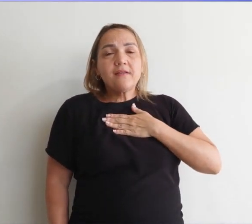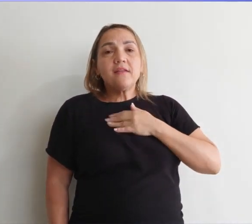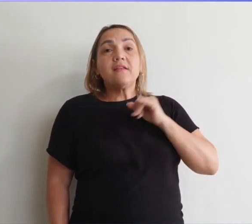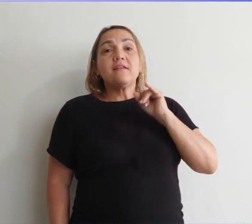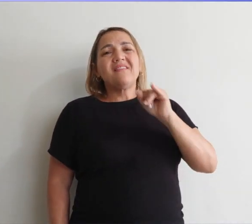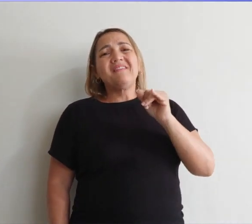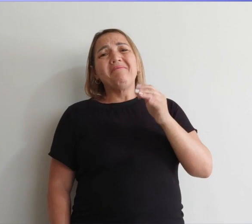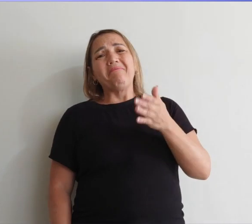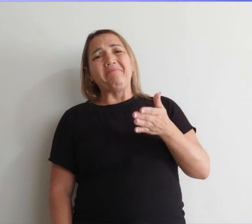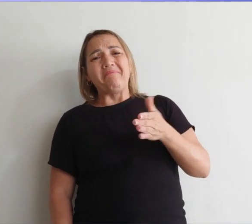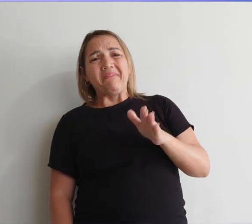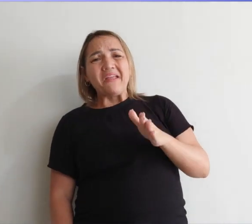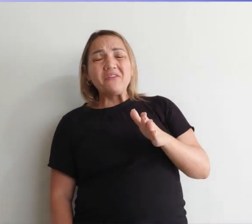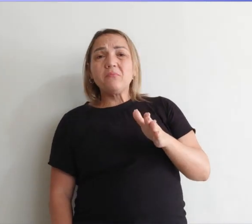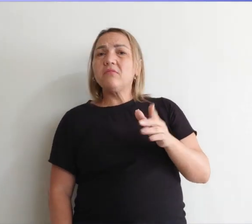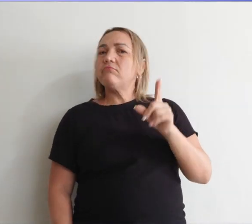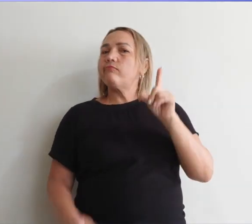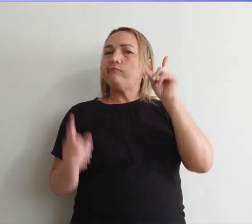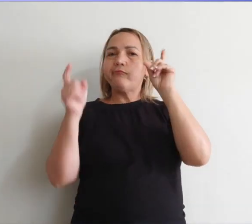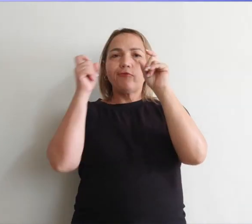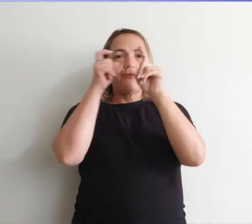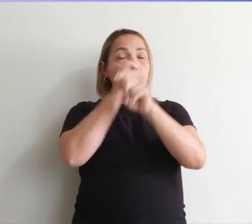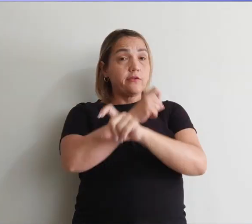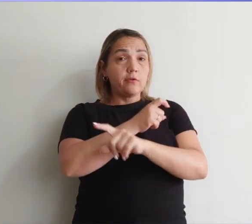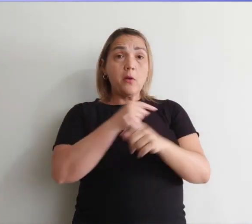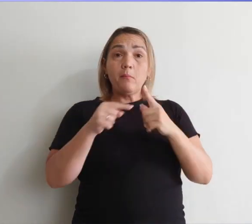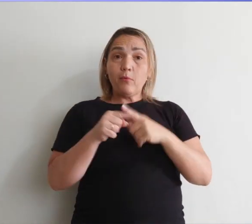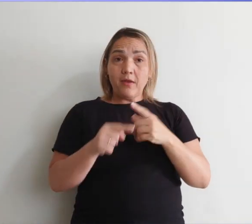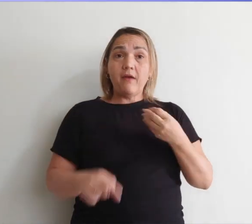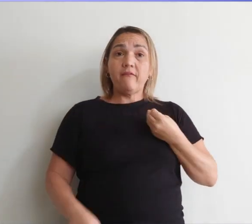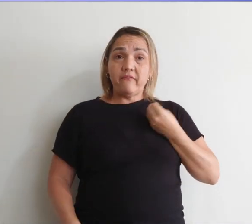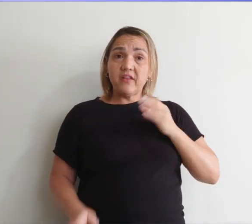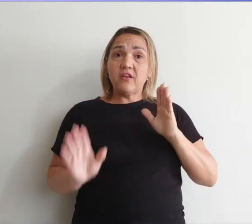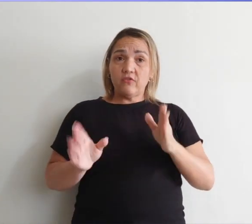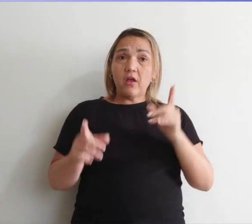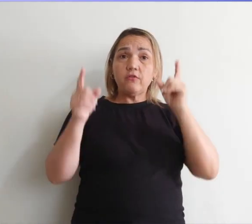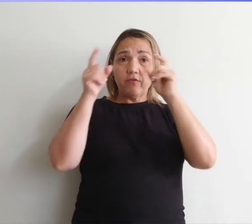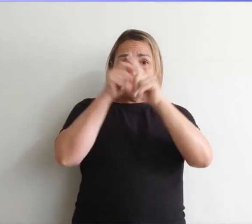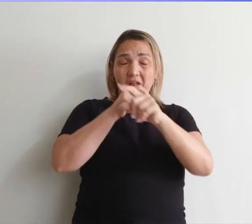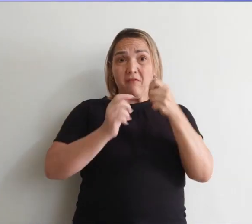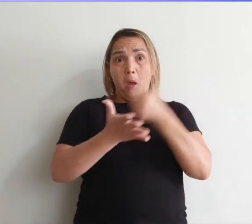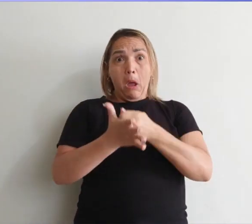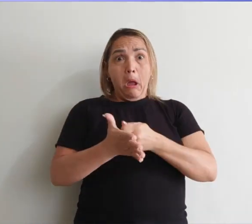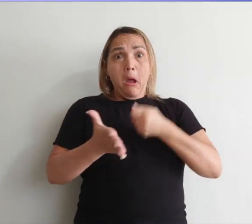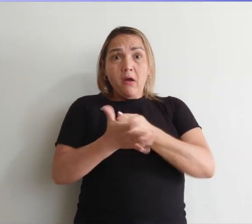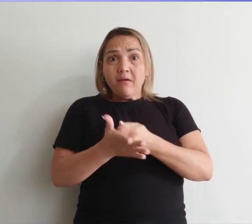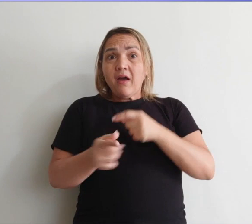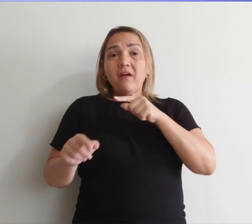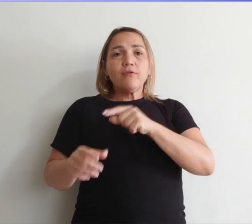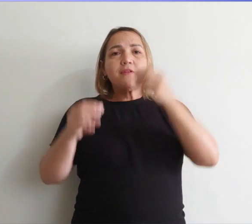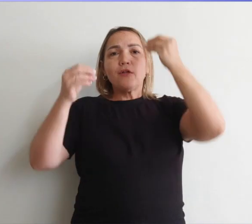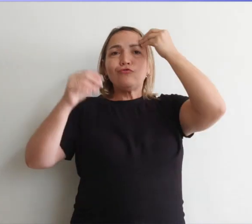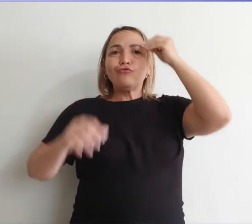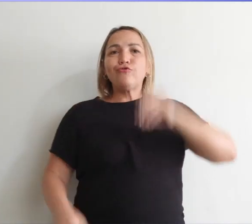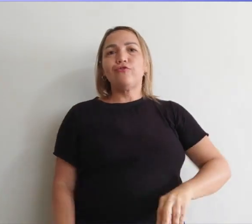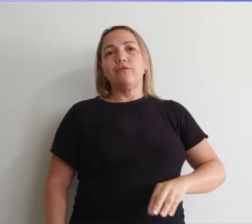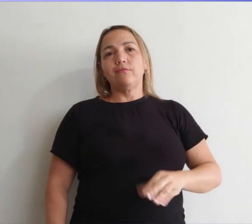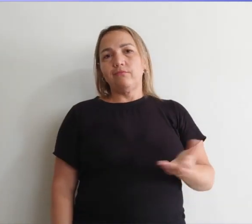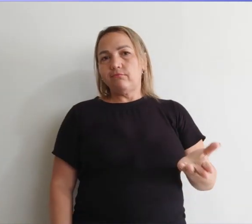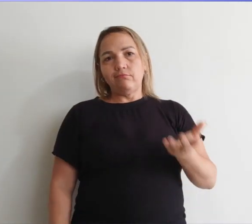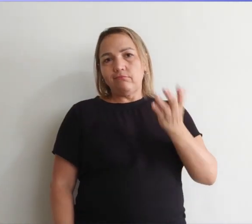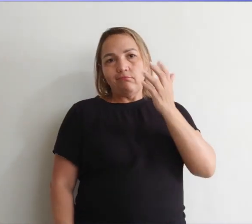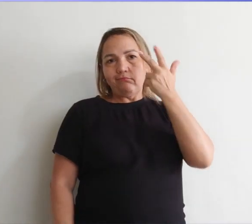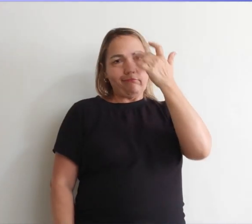você gostar mais ou menos, complica, porque as dificuldades da vida vão impor ali uma pressão enorme, e aí você desistir é muito